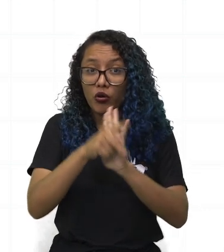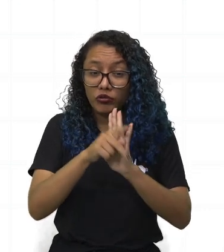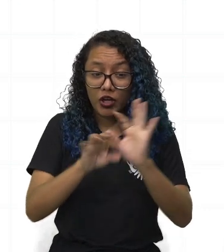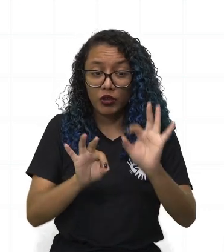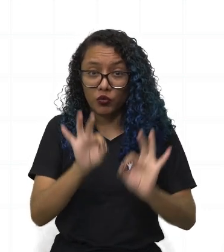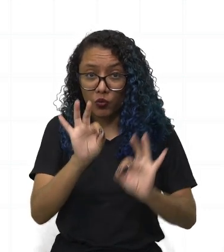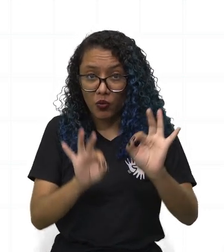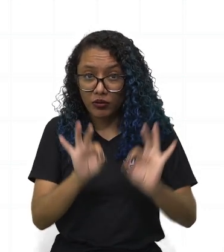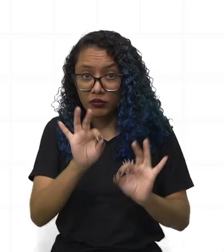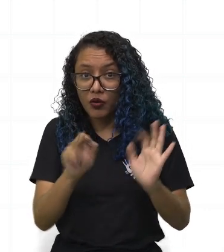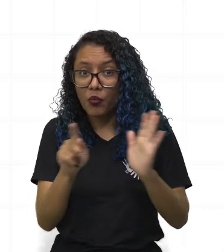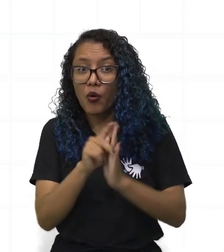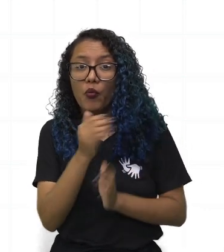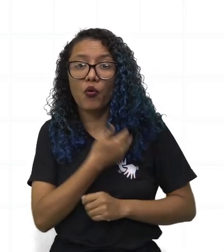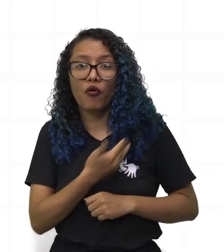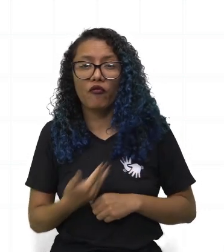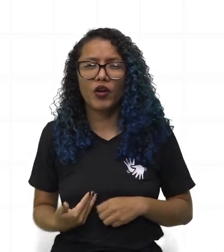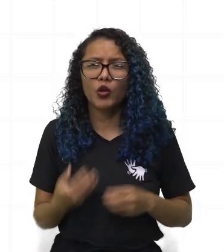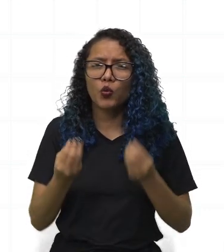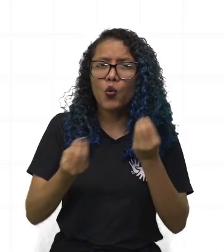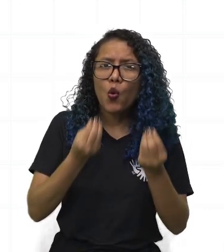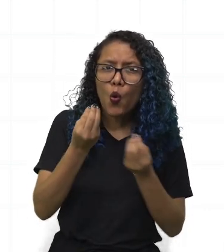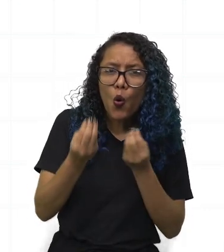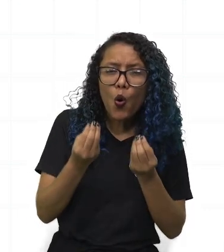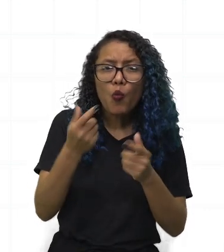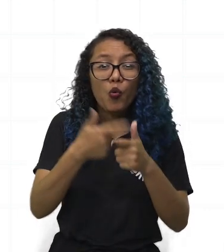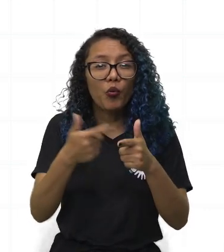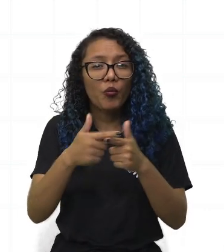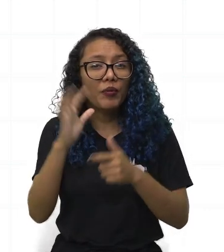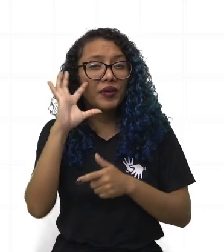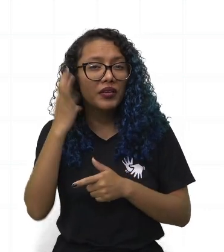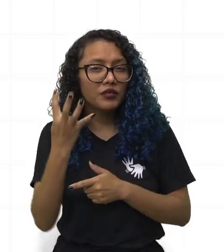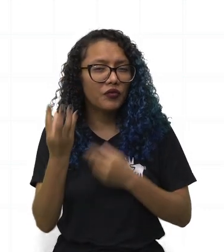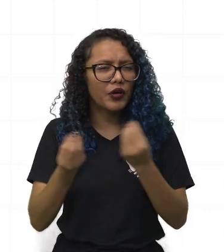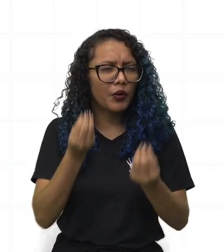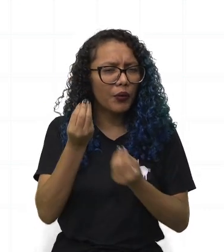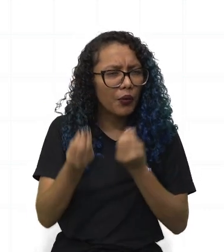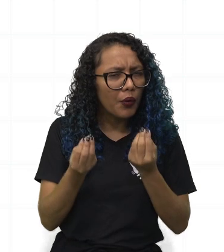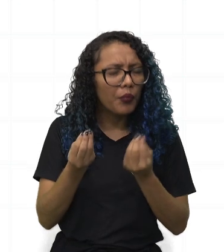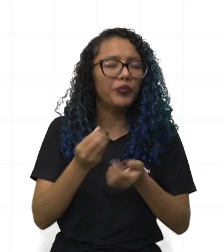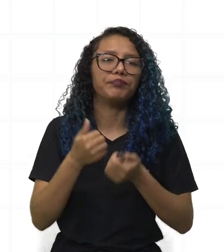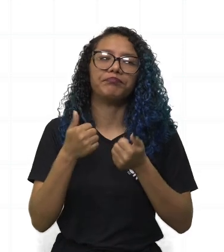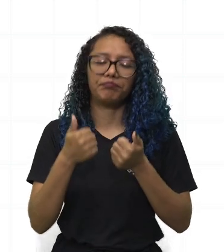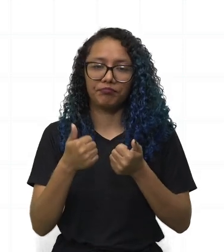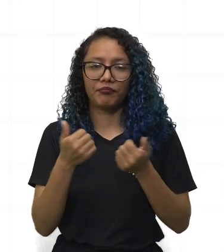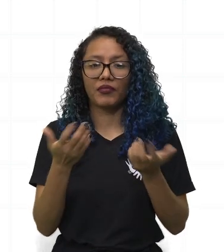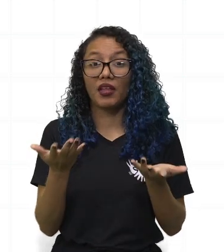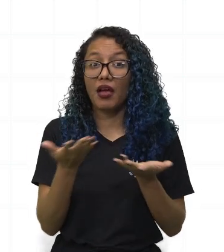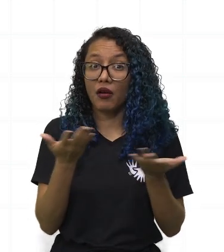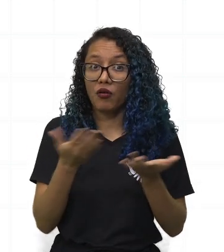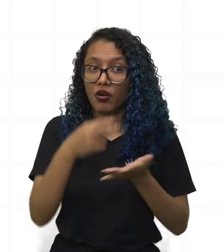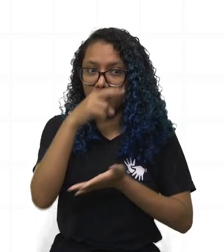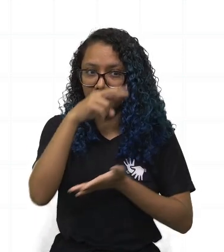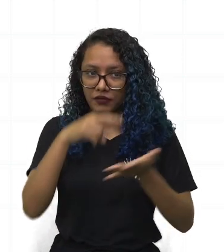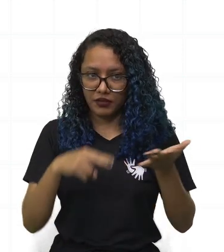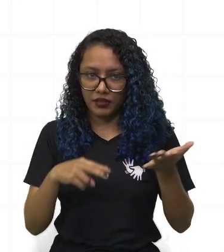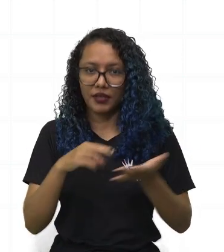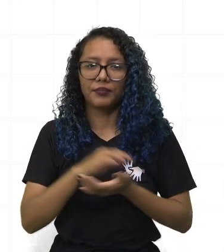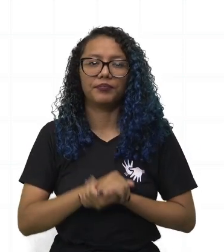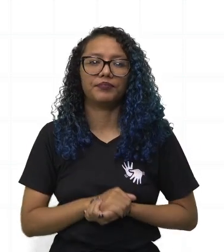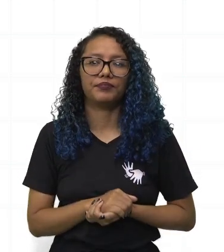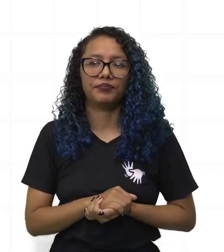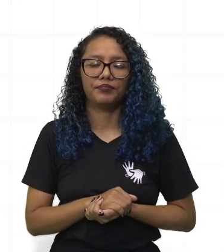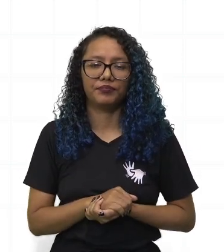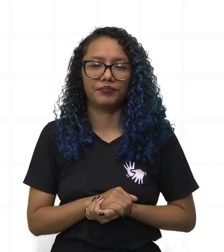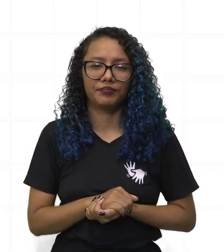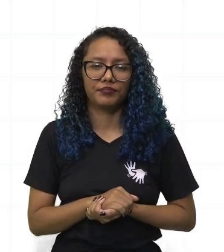Ali como vão solucionar, como é que vai tratar a situação. Vamos ler um pouco aqui das notícias, né?